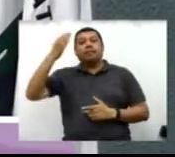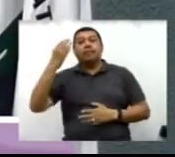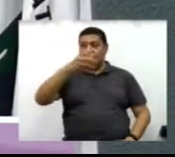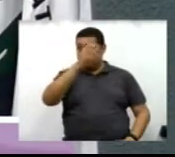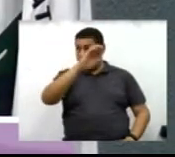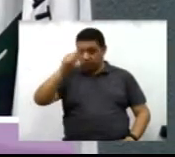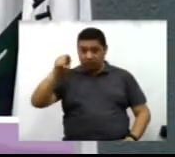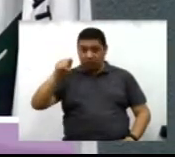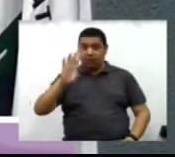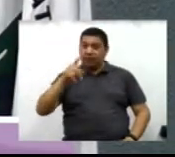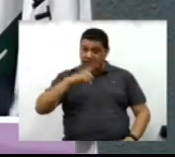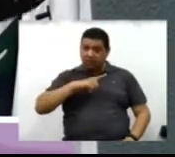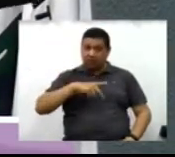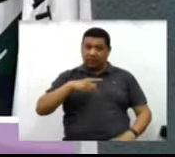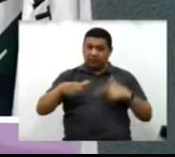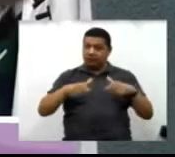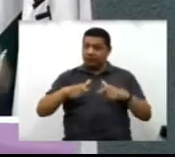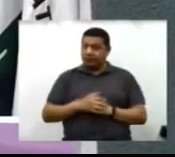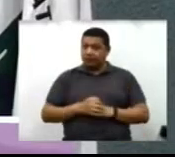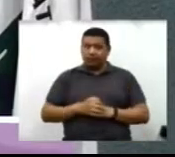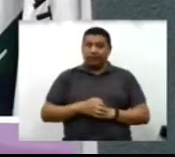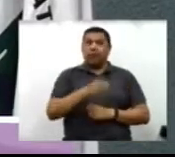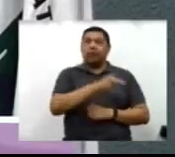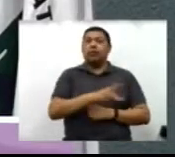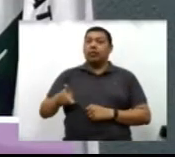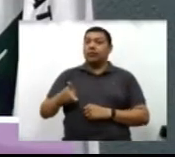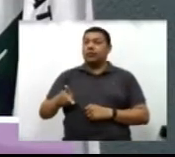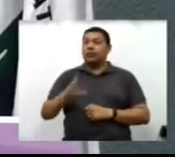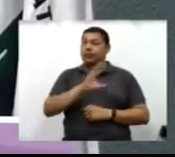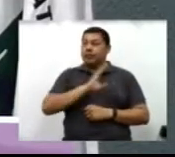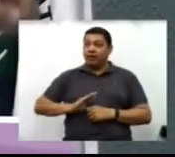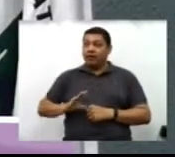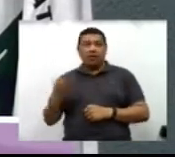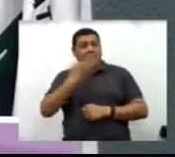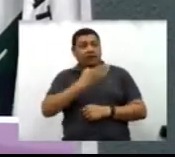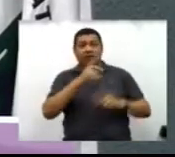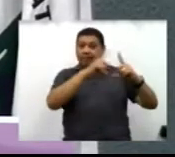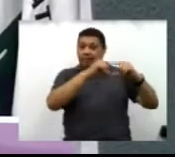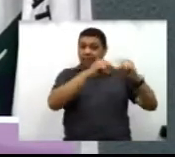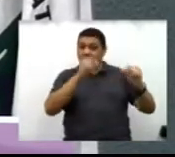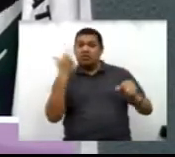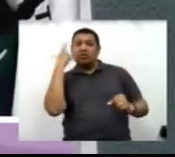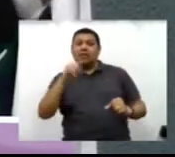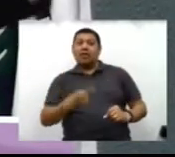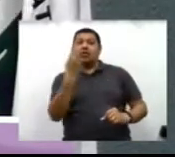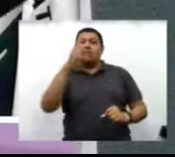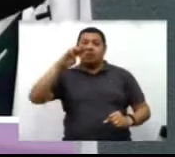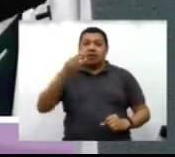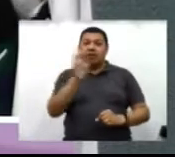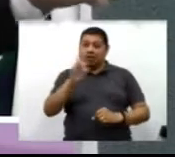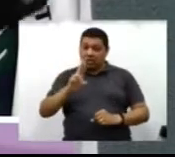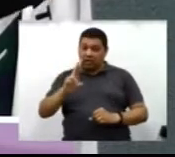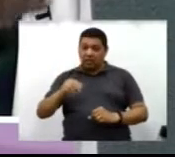a nossa cidade. Inclusive, quero ressaltar o presidente dessa casa, que esteve em Brasília e conseguiu mais de R$1 milhão para